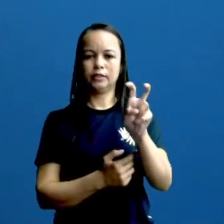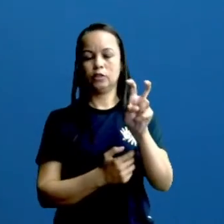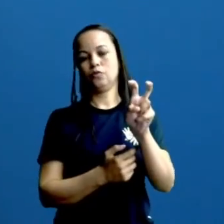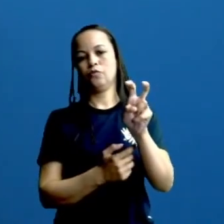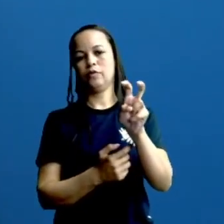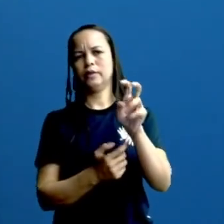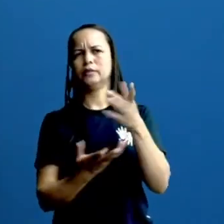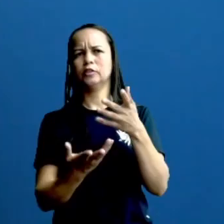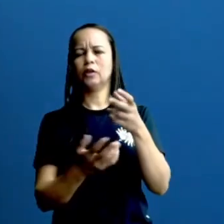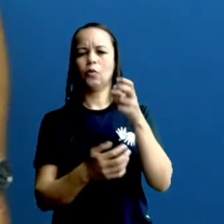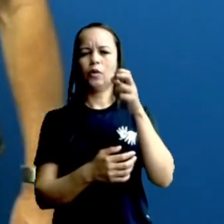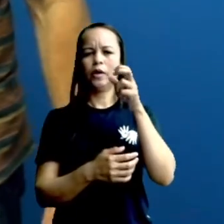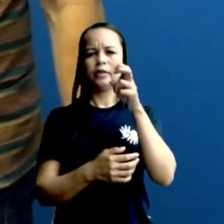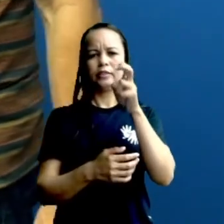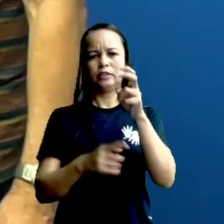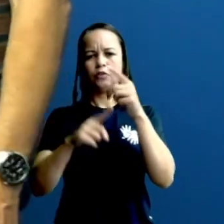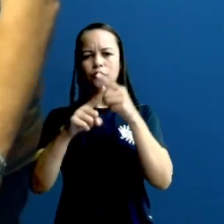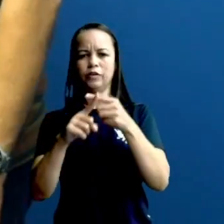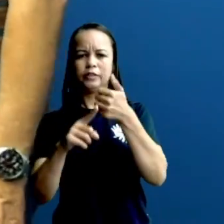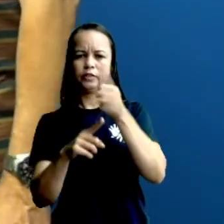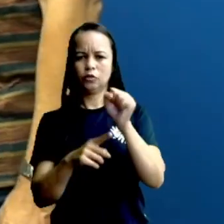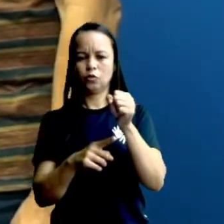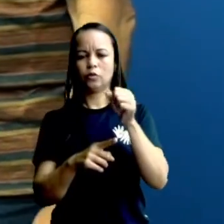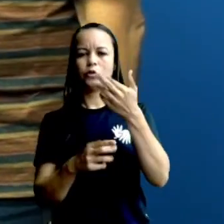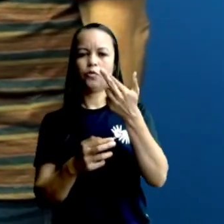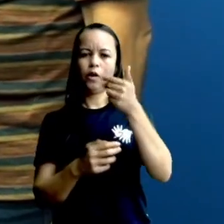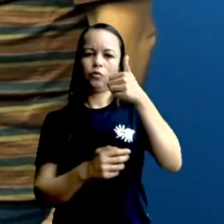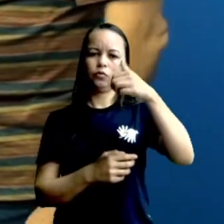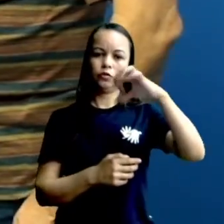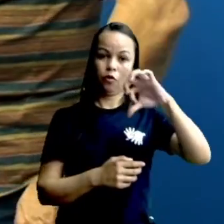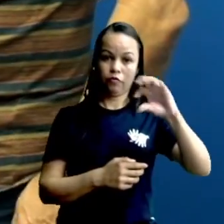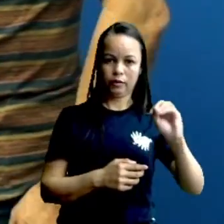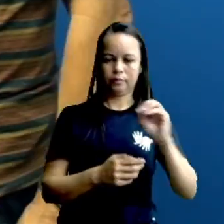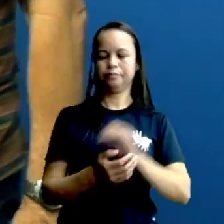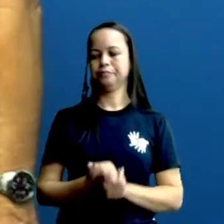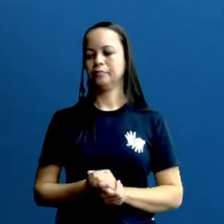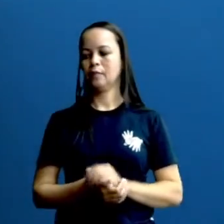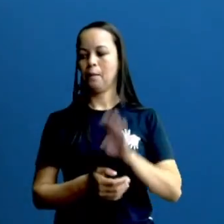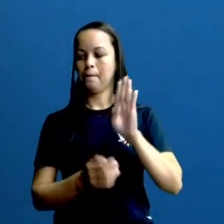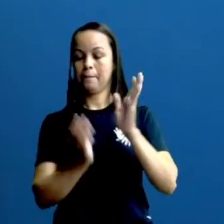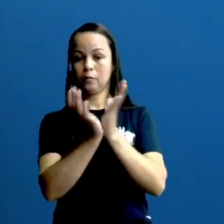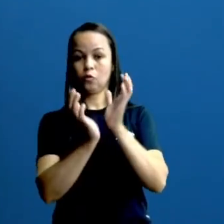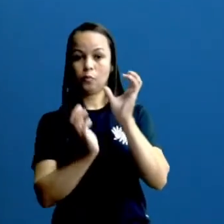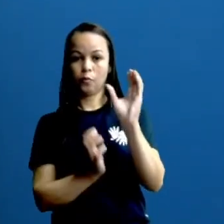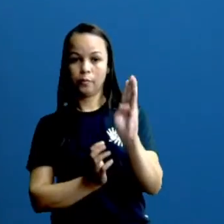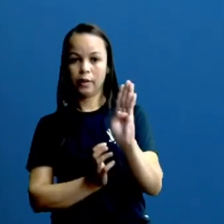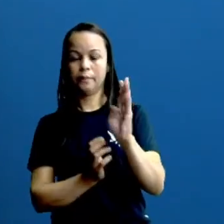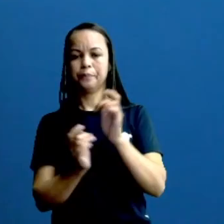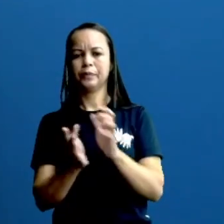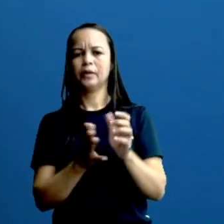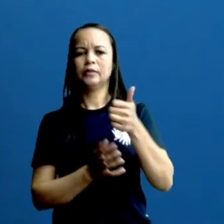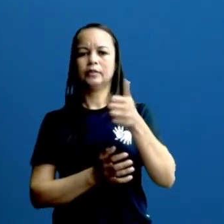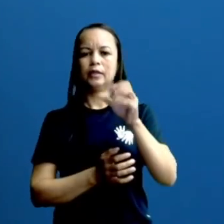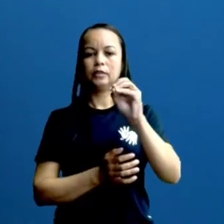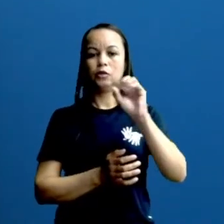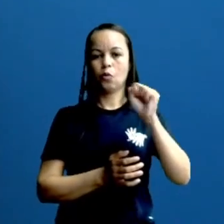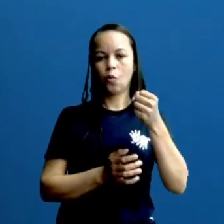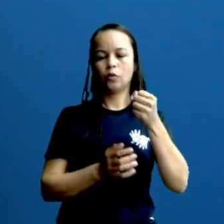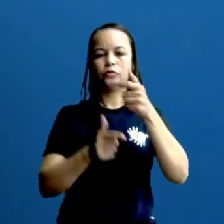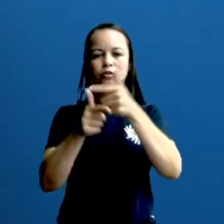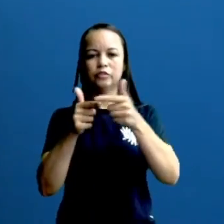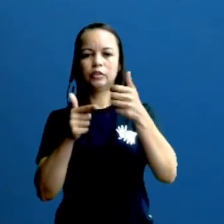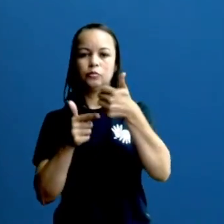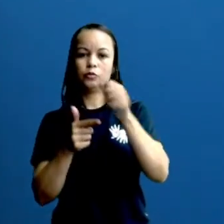vezes 18 dá 90. Partido B, ele tem 108 segundos, dividido